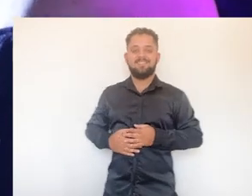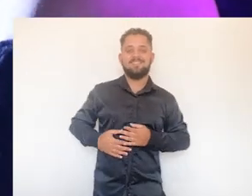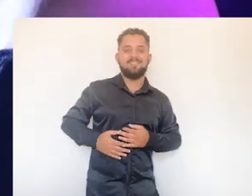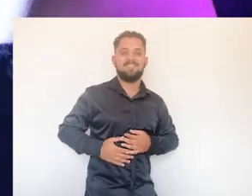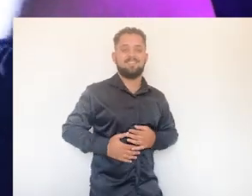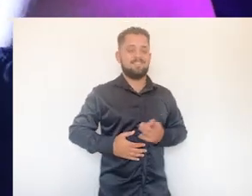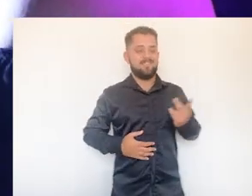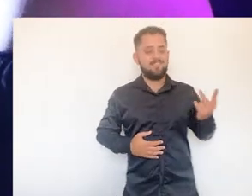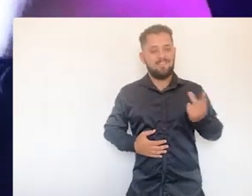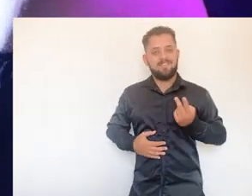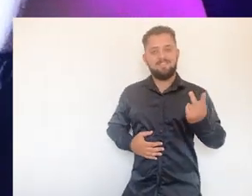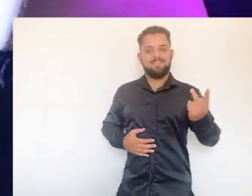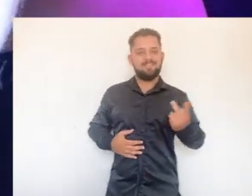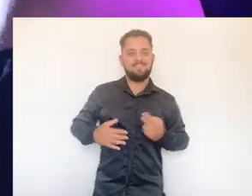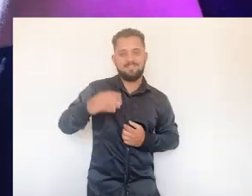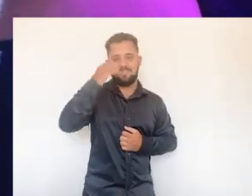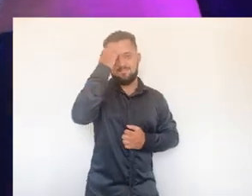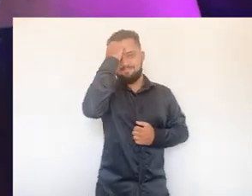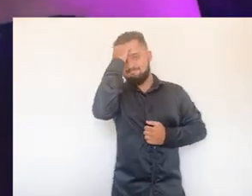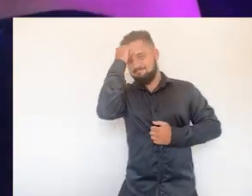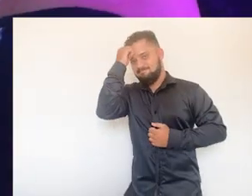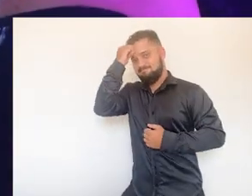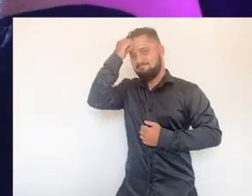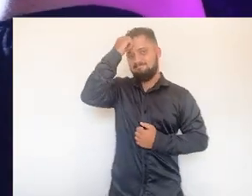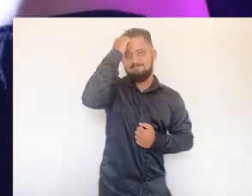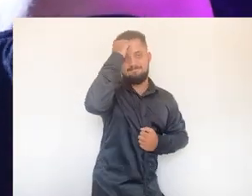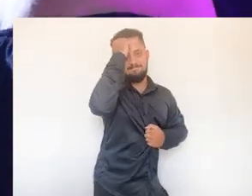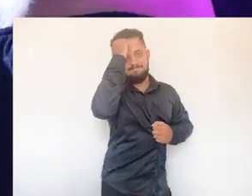baião, embalando esse baião.